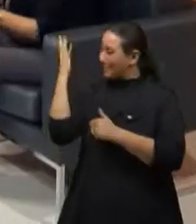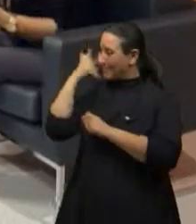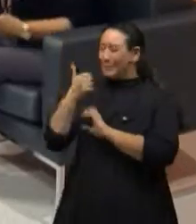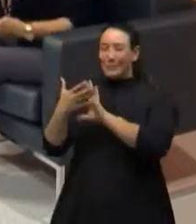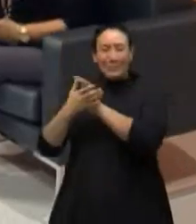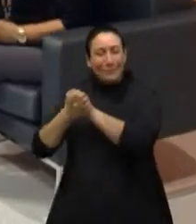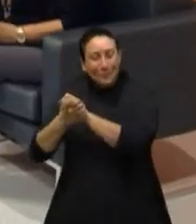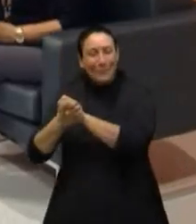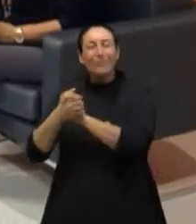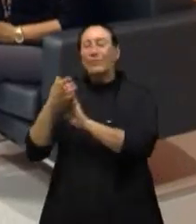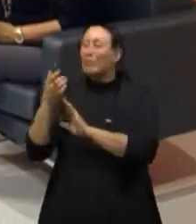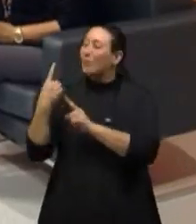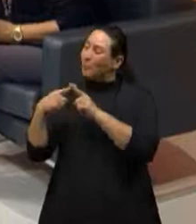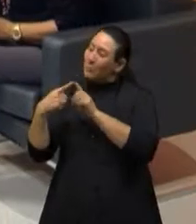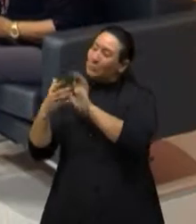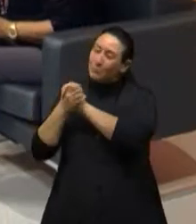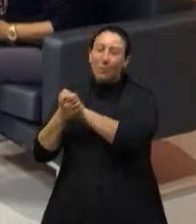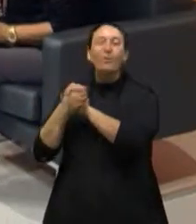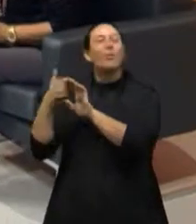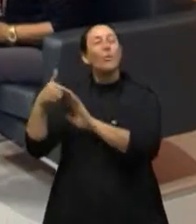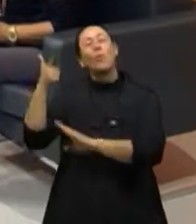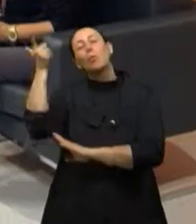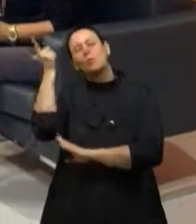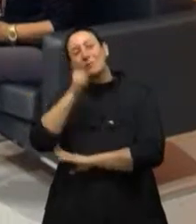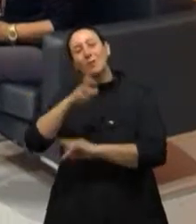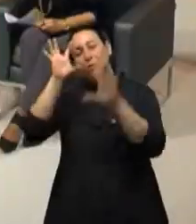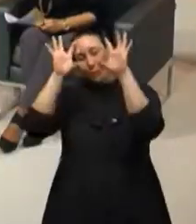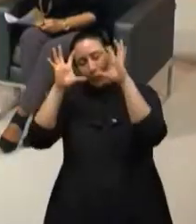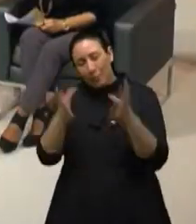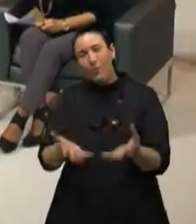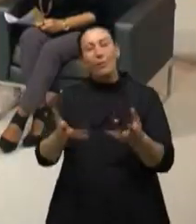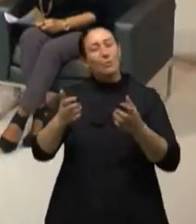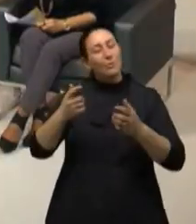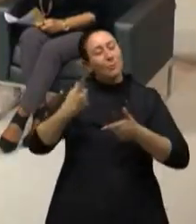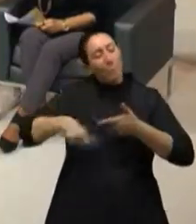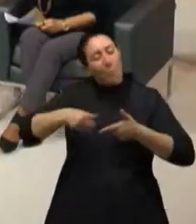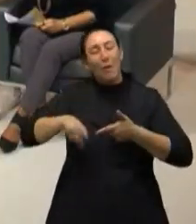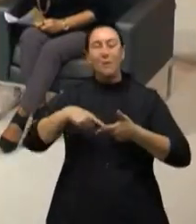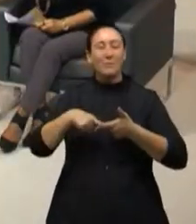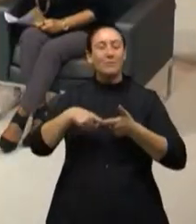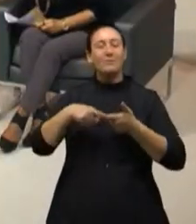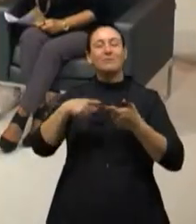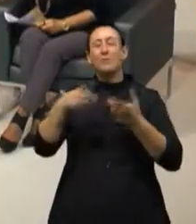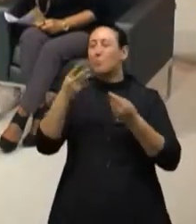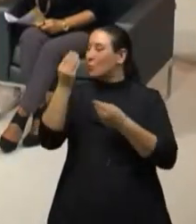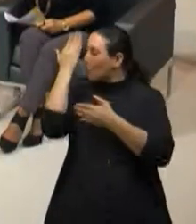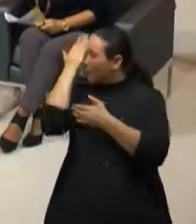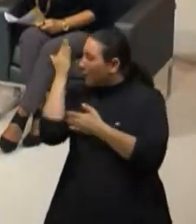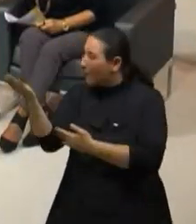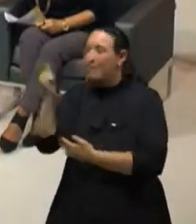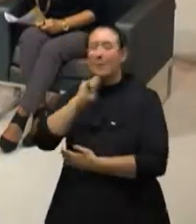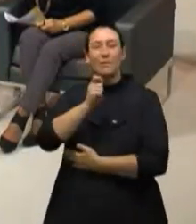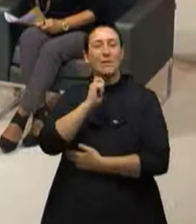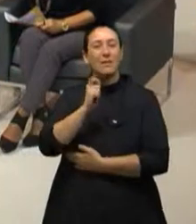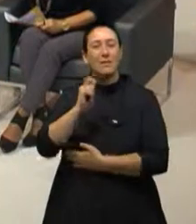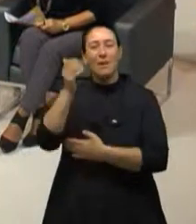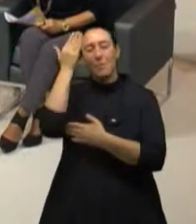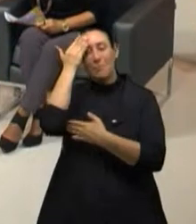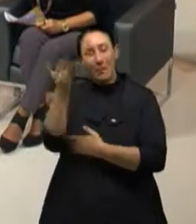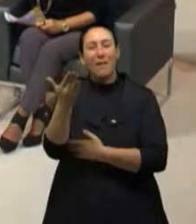aqui esquerda porque assim de mãos dadas a gente consegue resolver muito melhor os problemas né Obrigada por essa entrevista